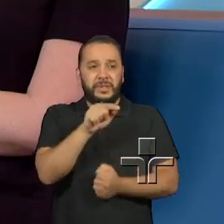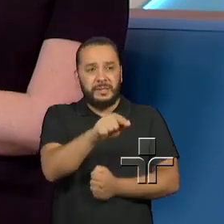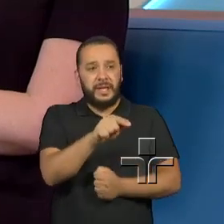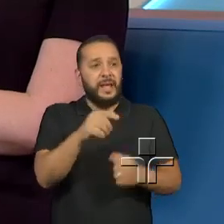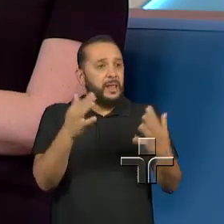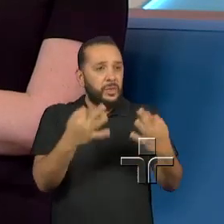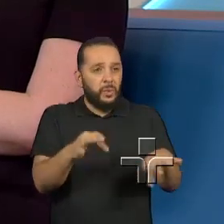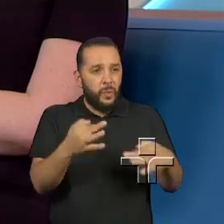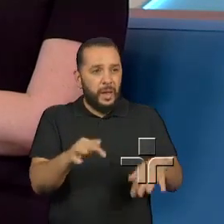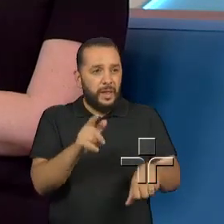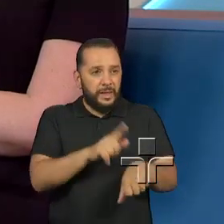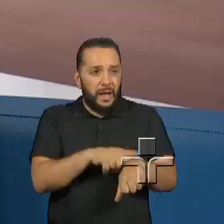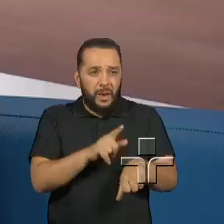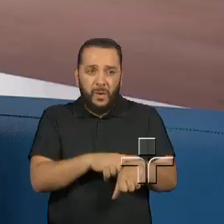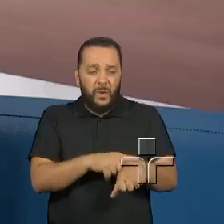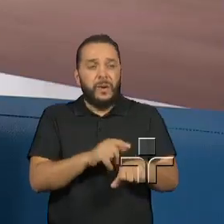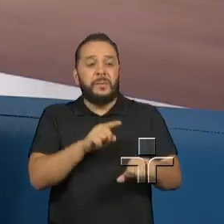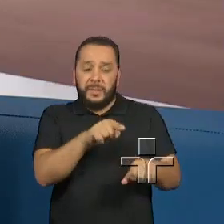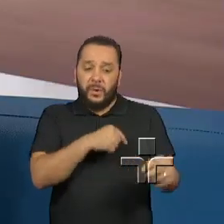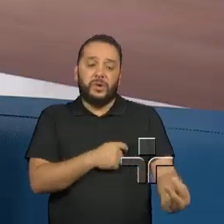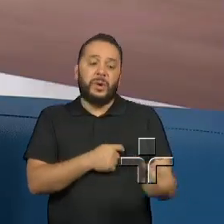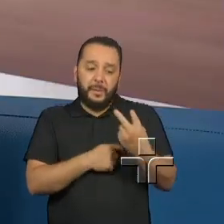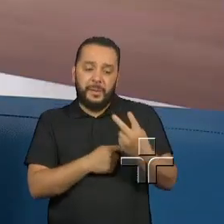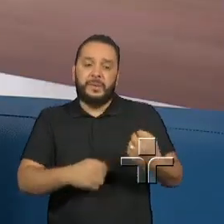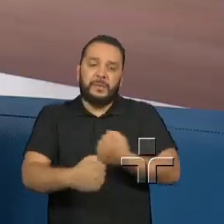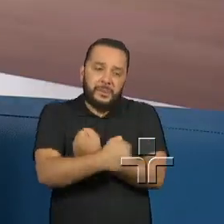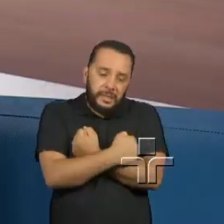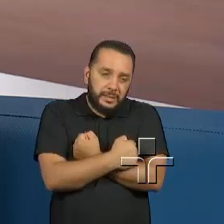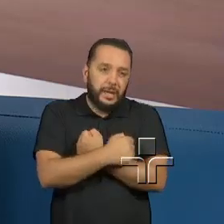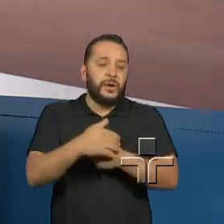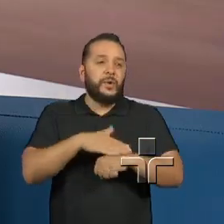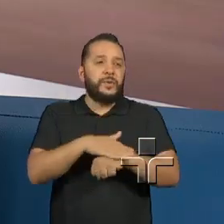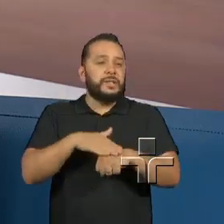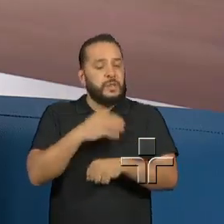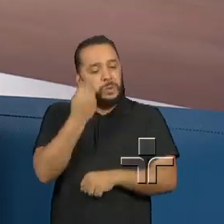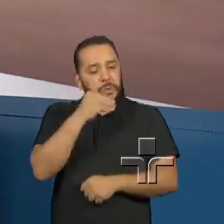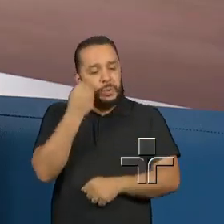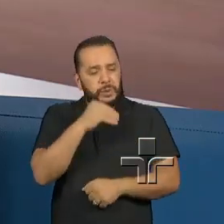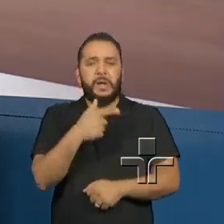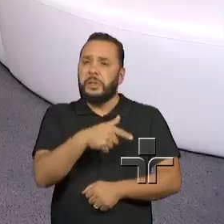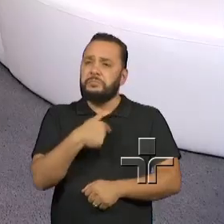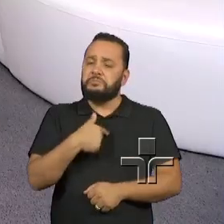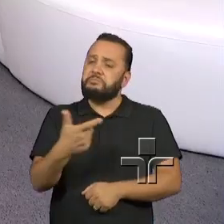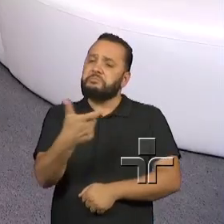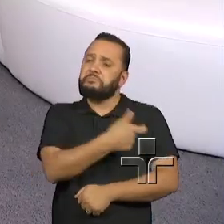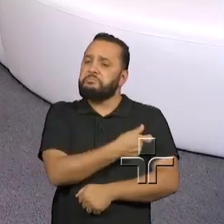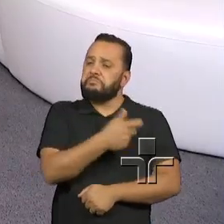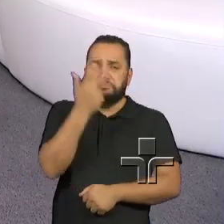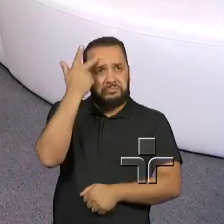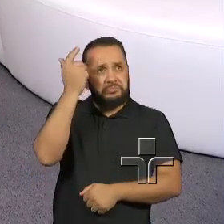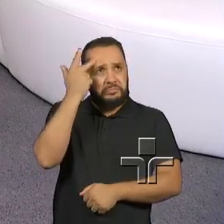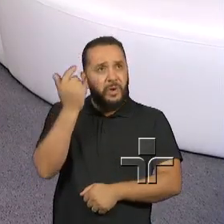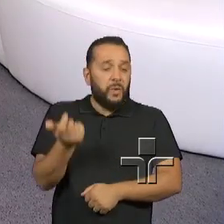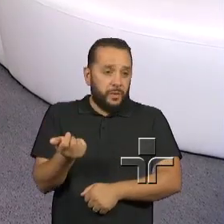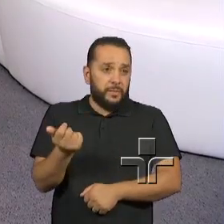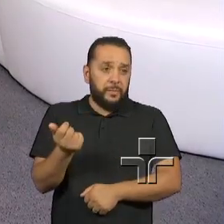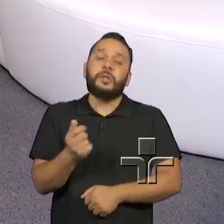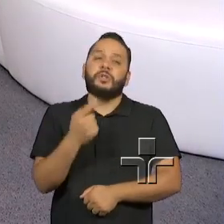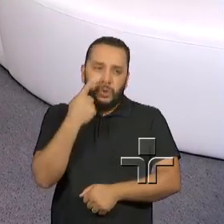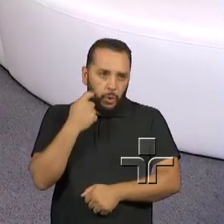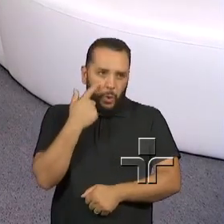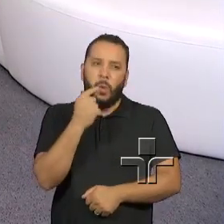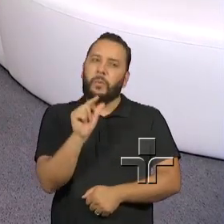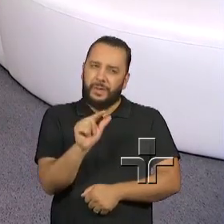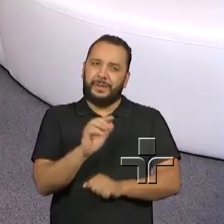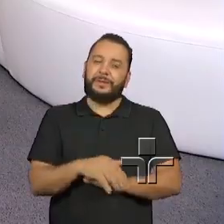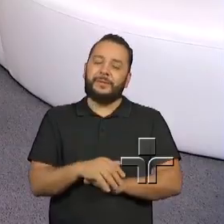você pode olhar para mim, me abraçar. E aí eu vou conversando com ele, da última vez adiantou. Que não que ele não tenha